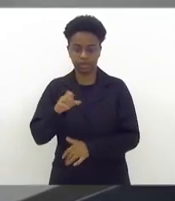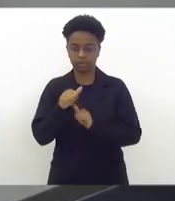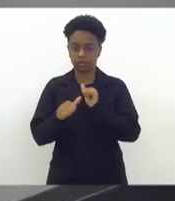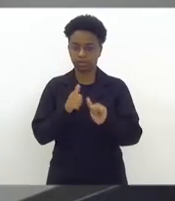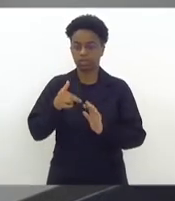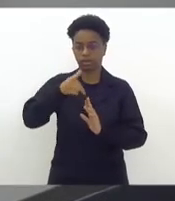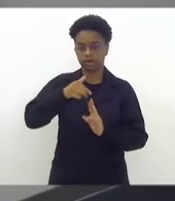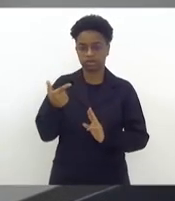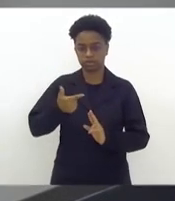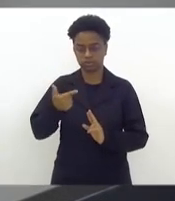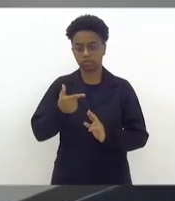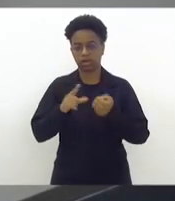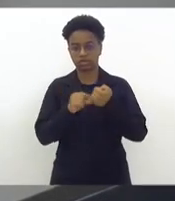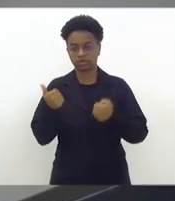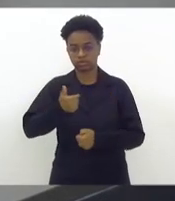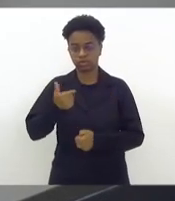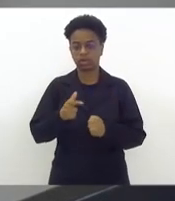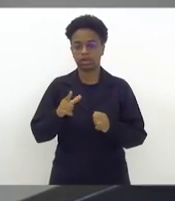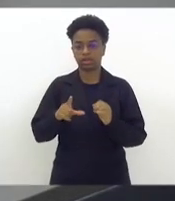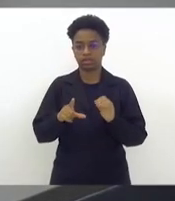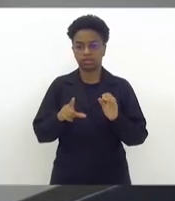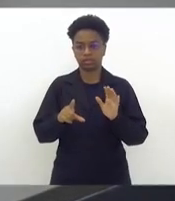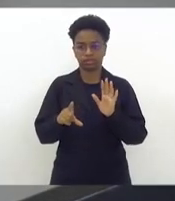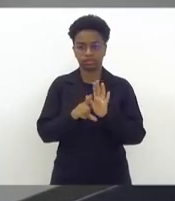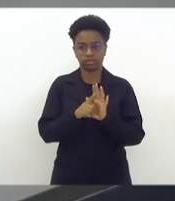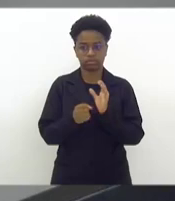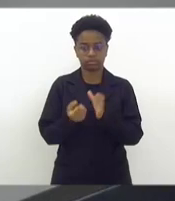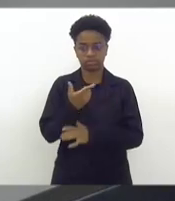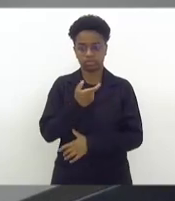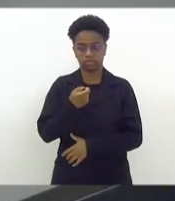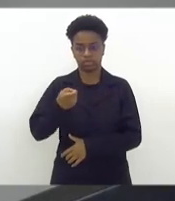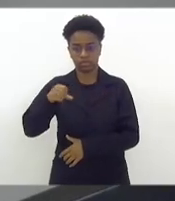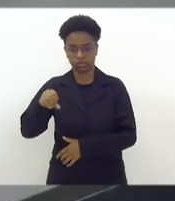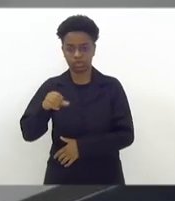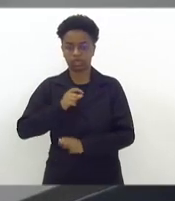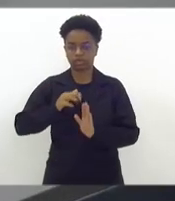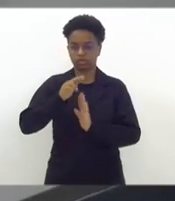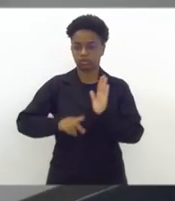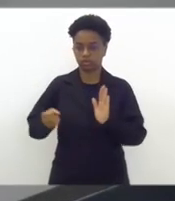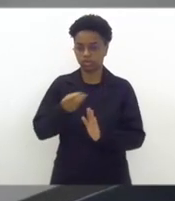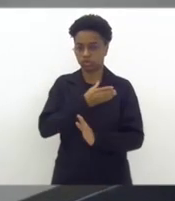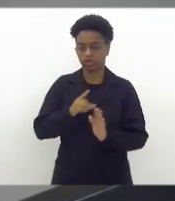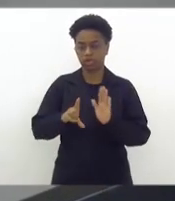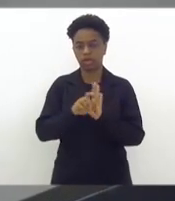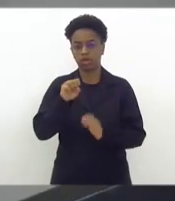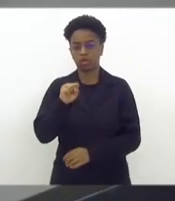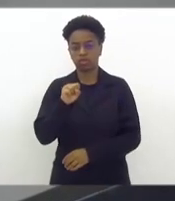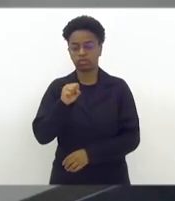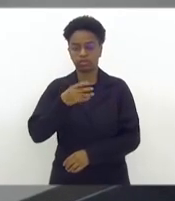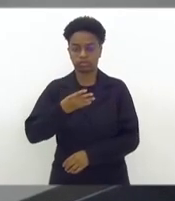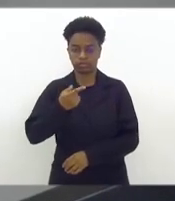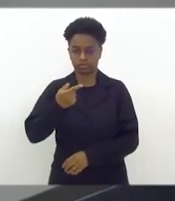do artigo 2º da Lei 5.502, de 15 de julho de 2009, com a nova redação dada pela Lei 8.473,